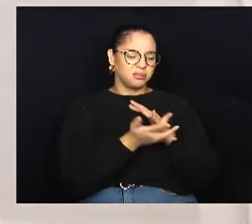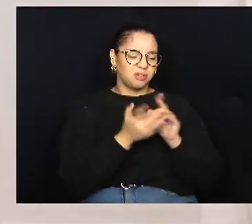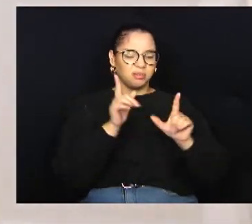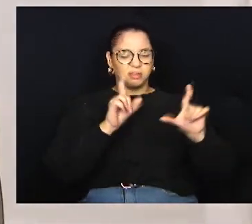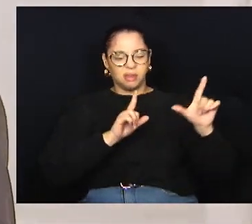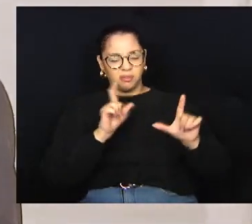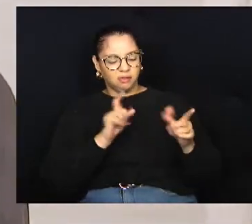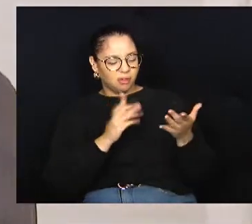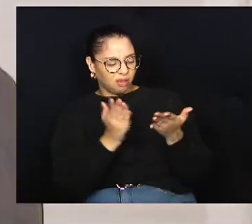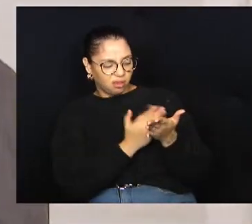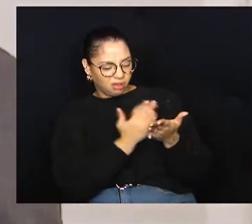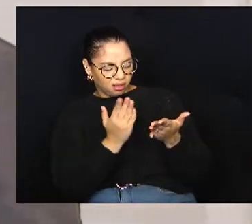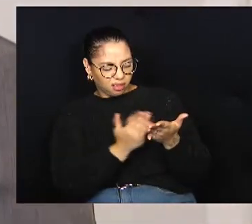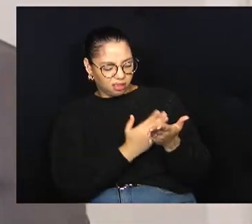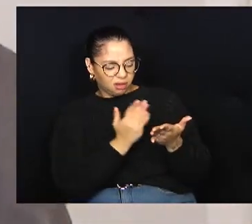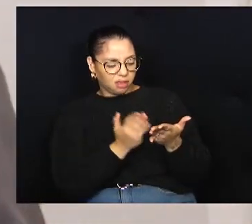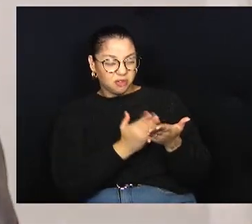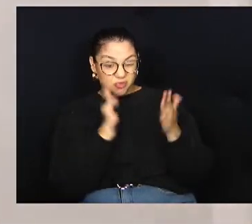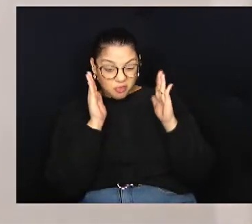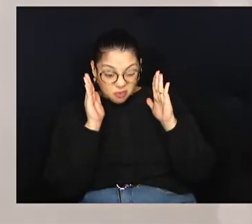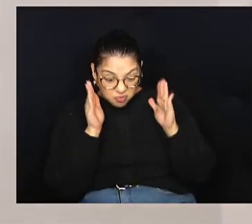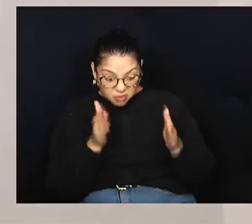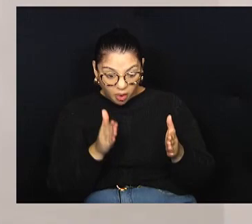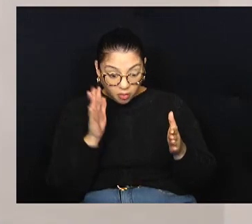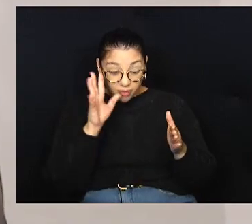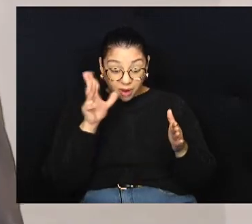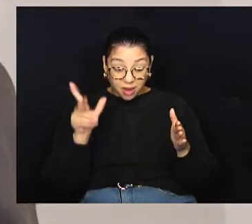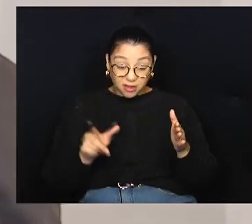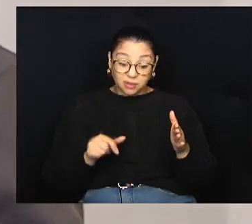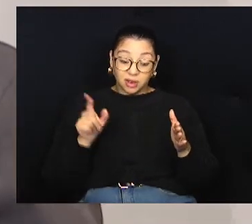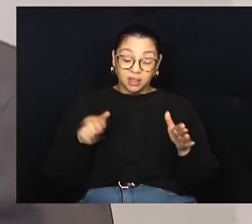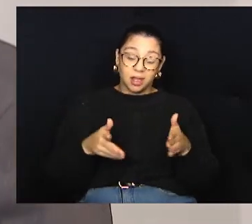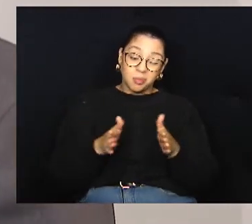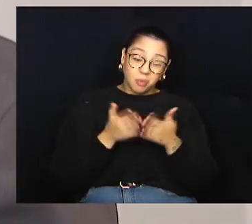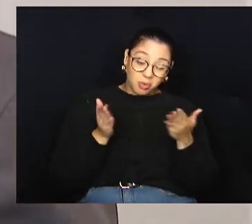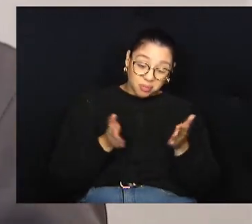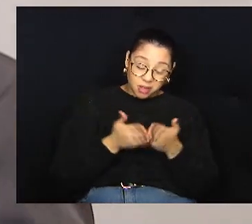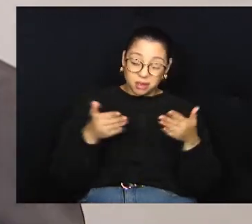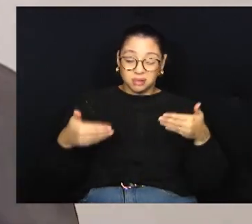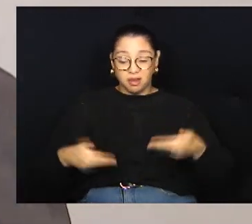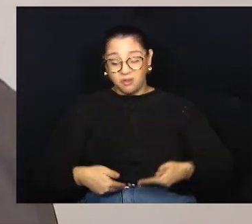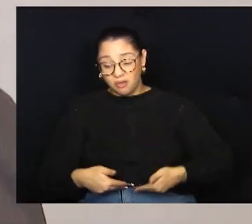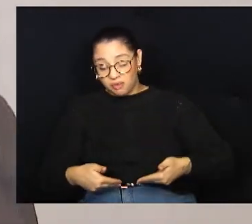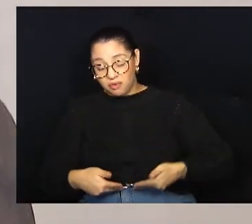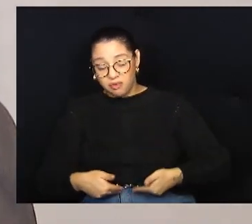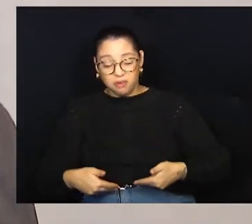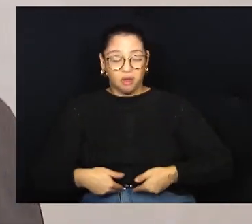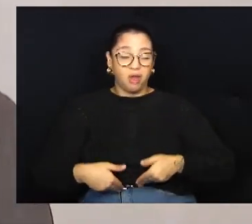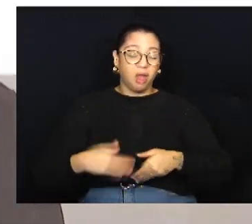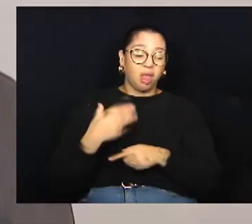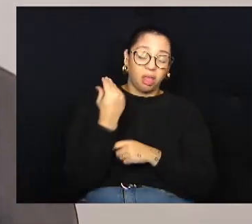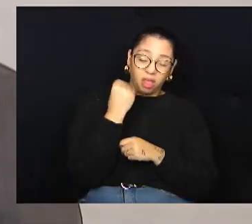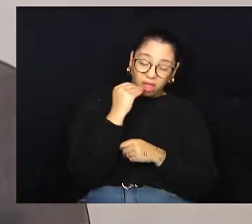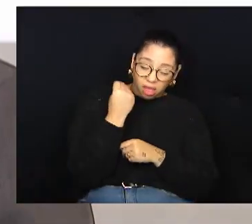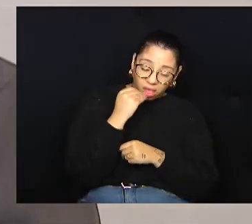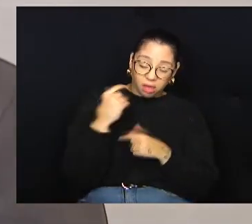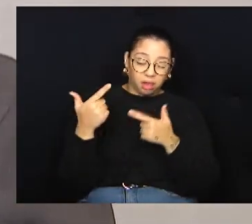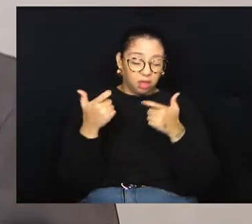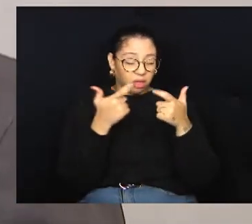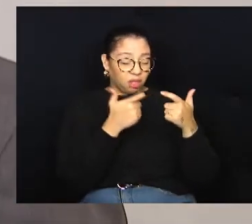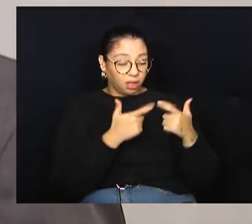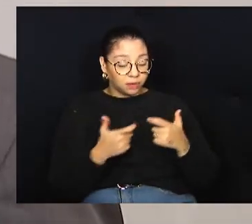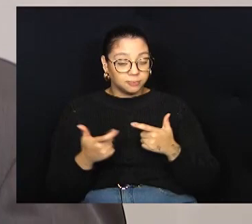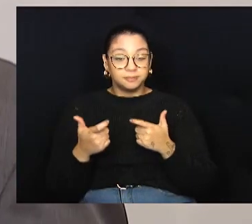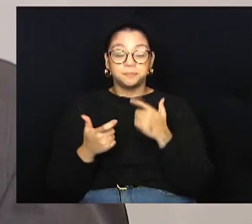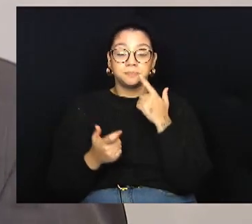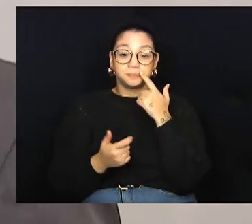escritas, sempre um enfoque muito grande para a África, da pobreza, da fome, da miserabilidade, das guerras civis. E